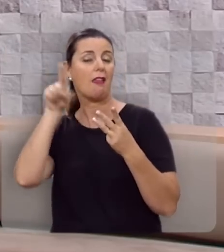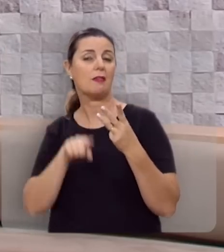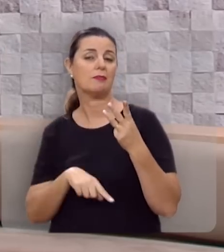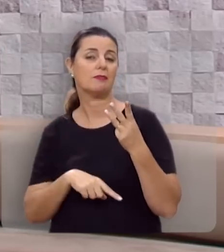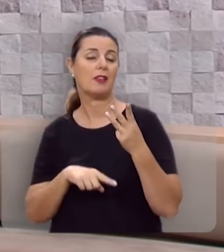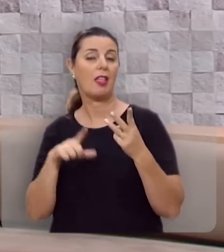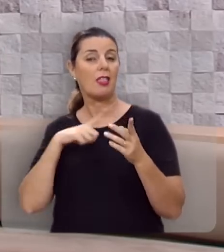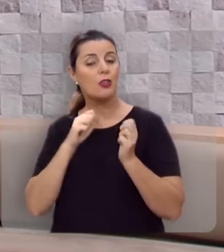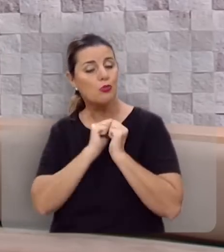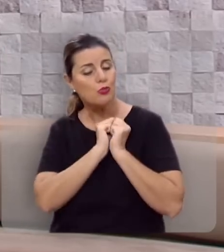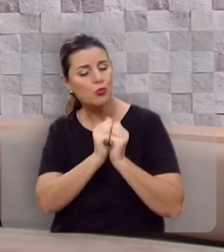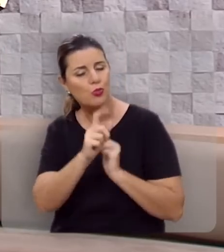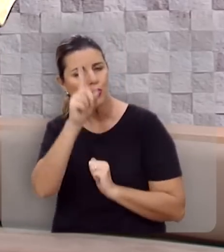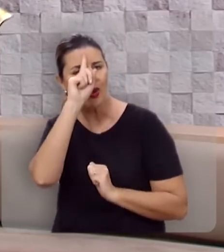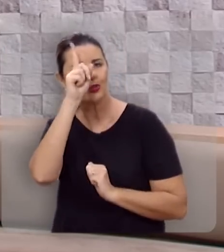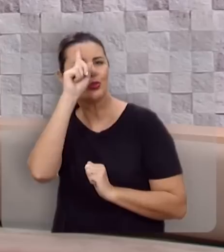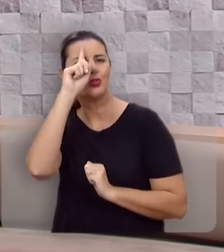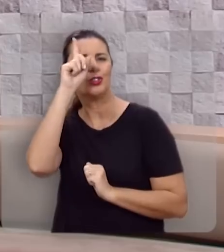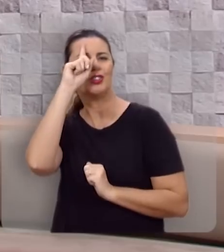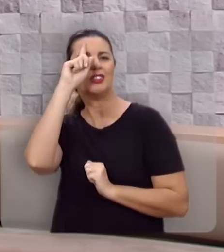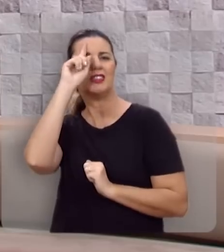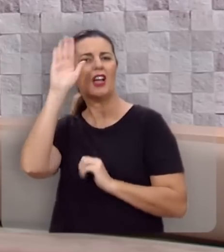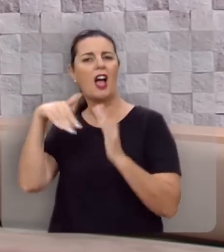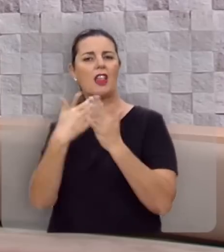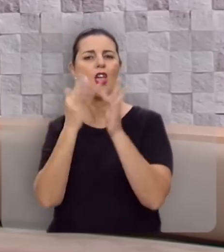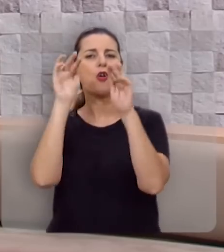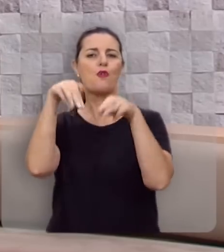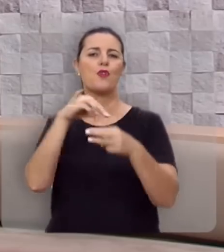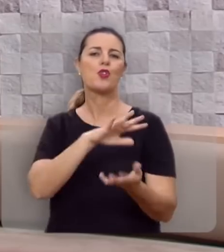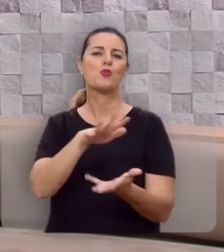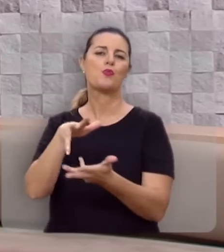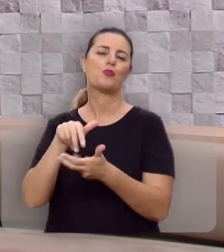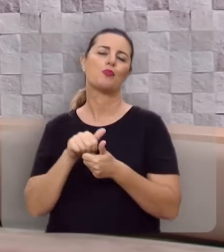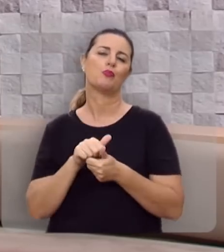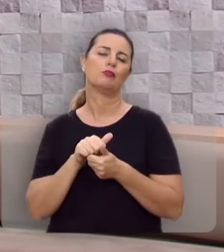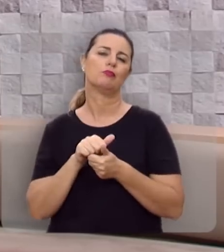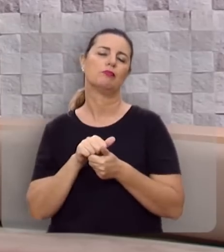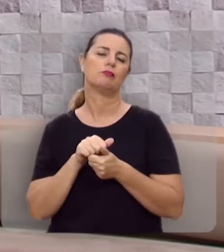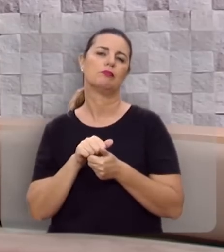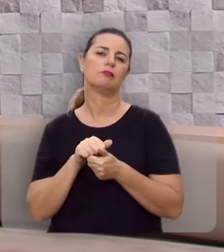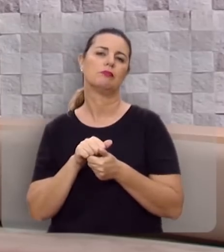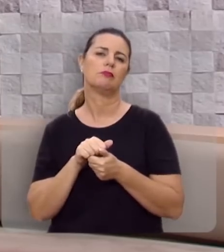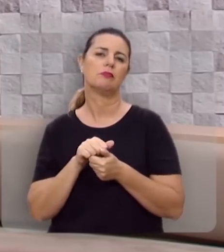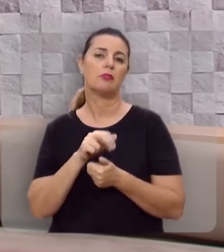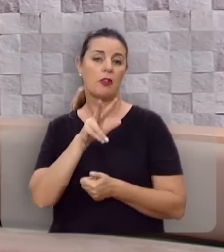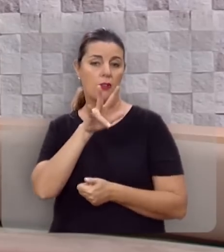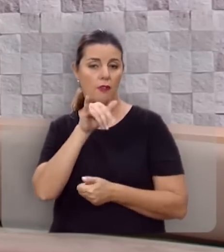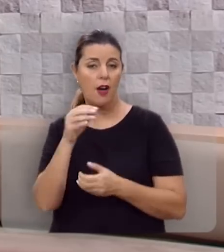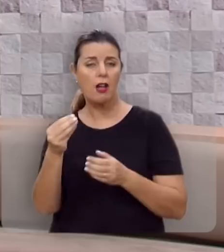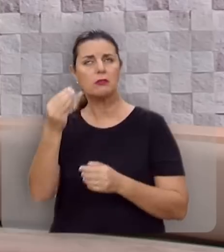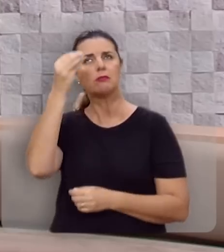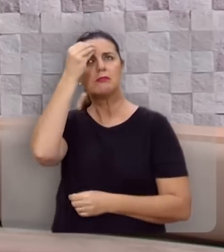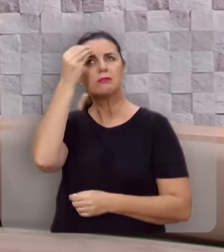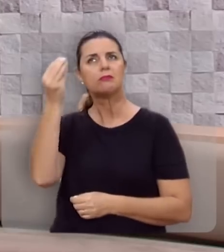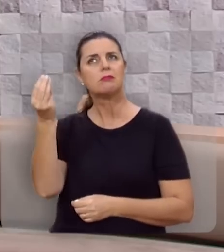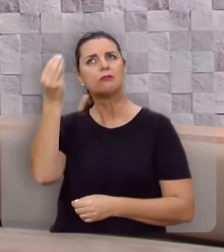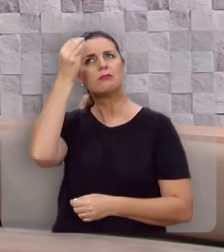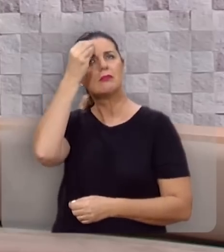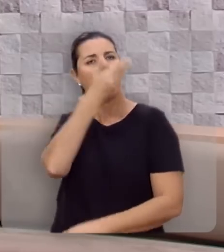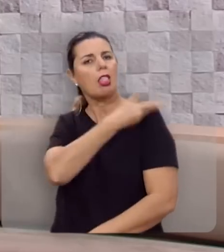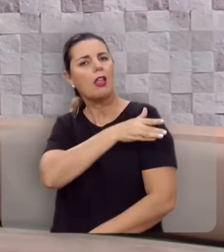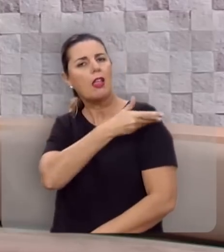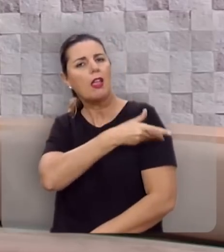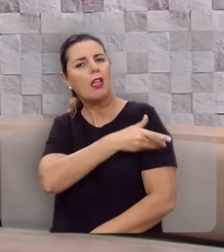esperam, que Ele está com você todos os dias até a consumação dos séculos. Vai colocando isso